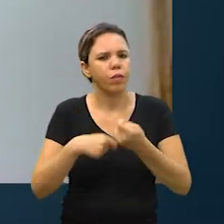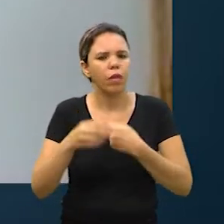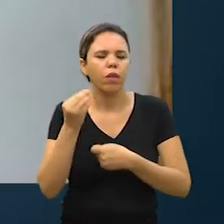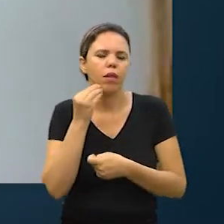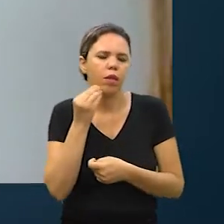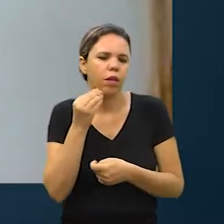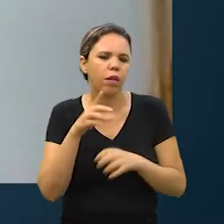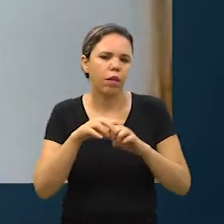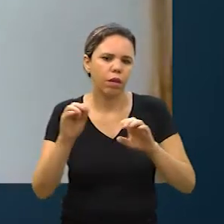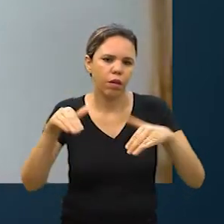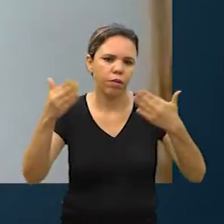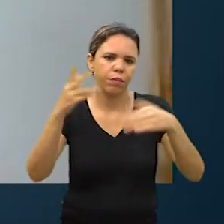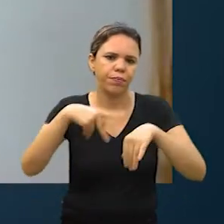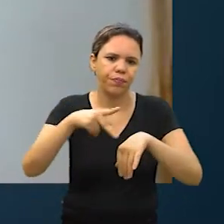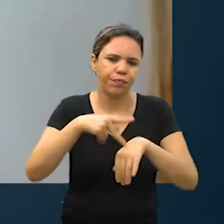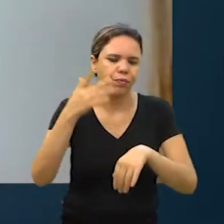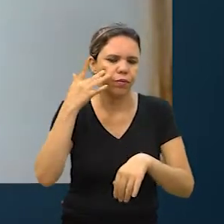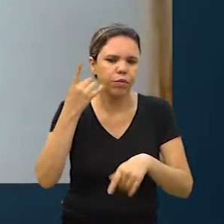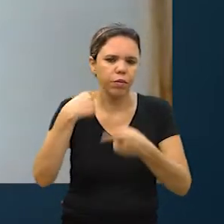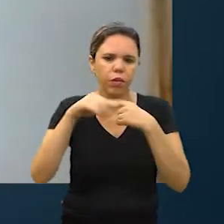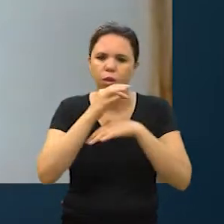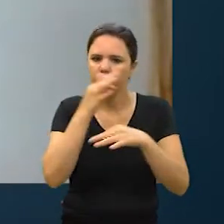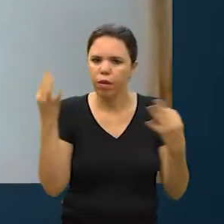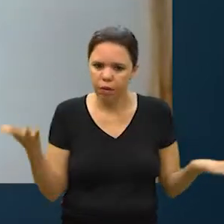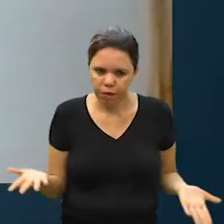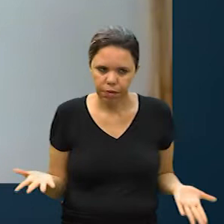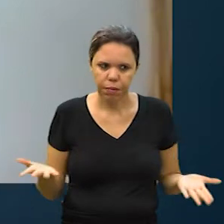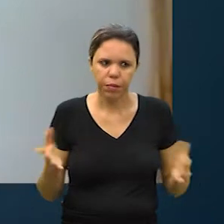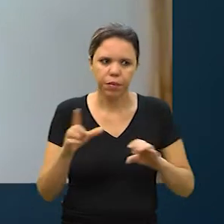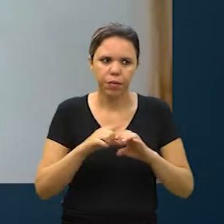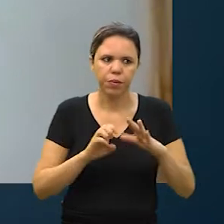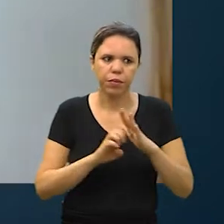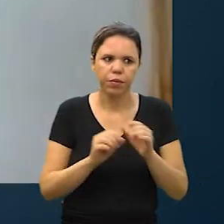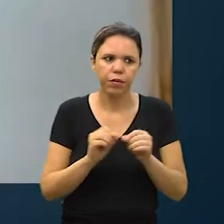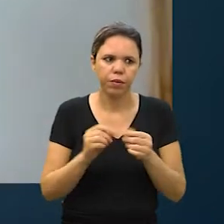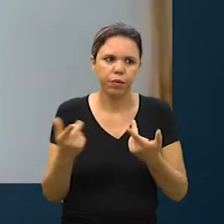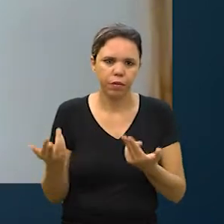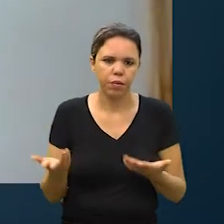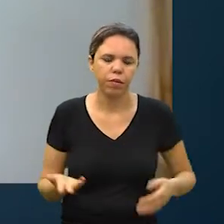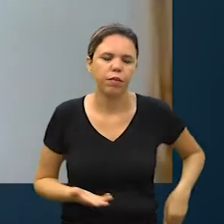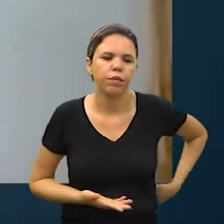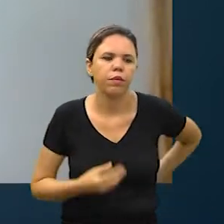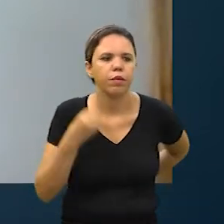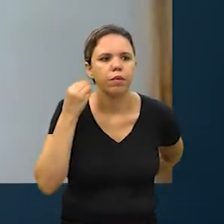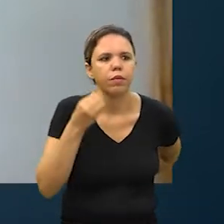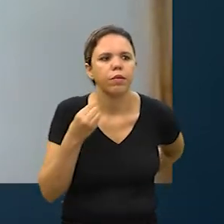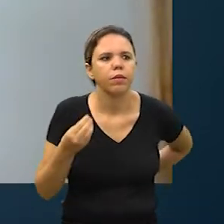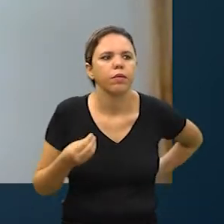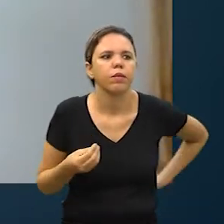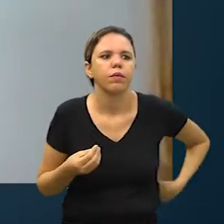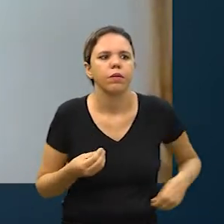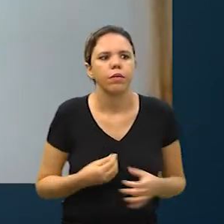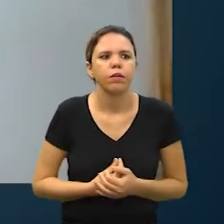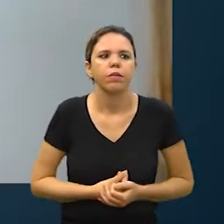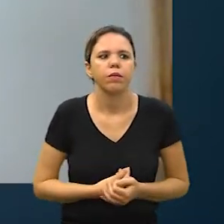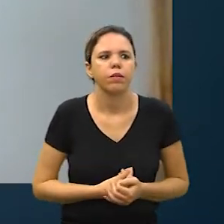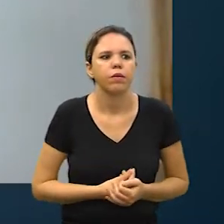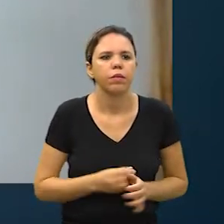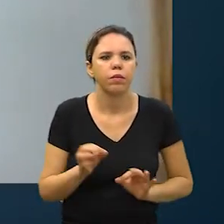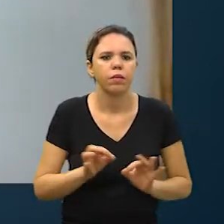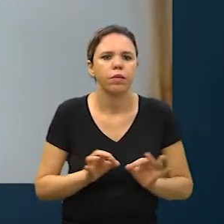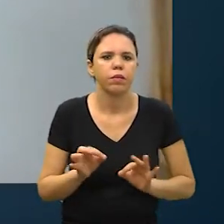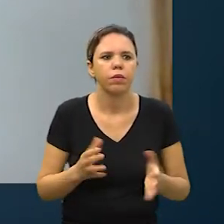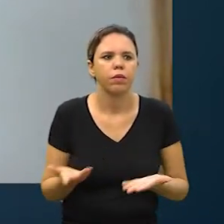Então, empreender fora do país eu acho sensacional, eu acho que toda empresa deveria fazer essa experiência, mas